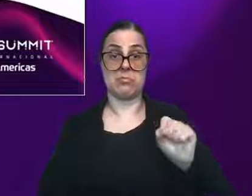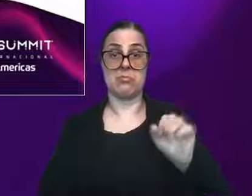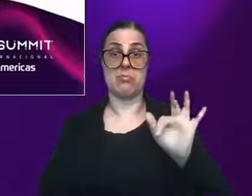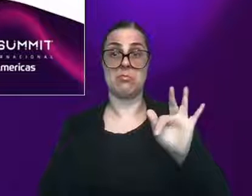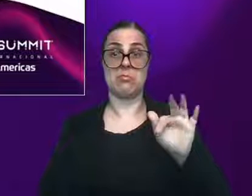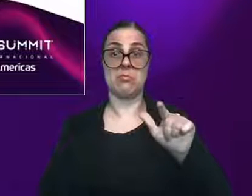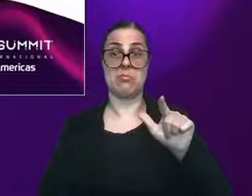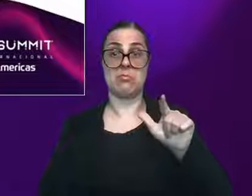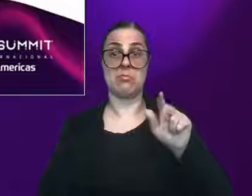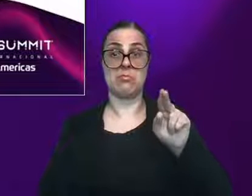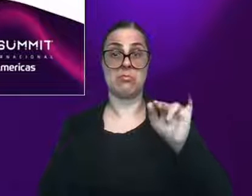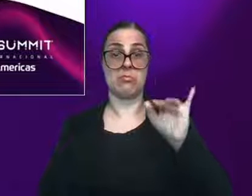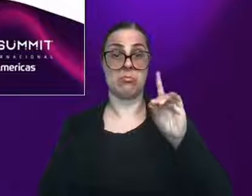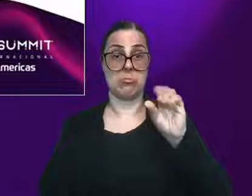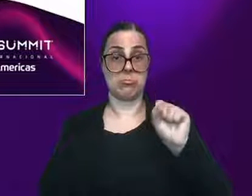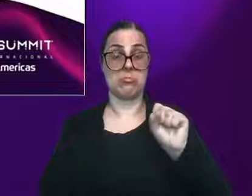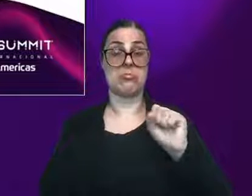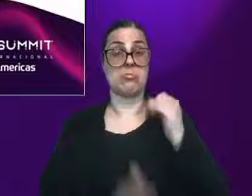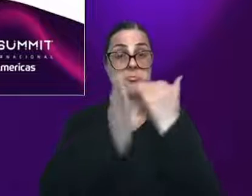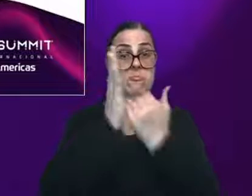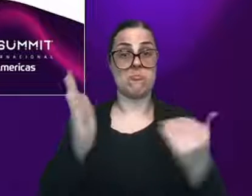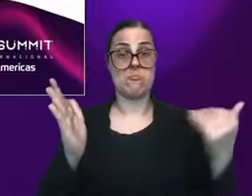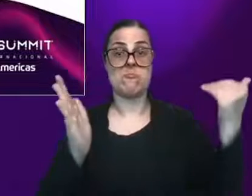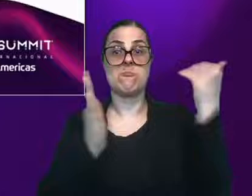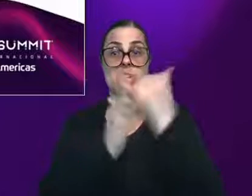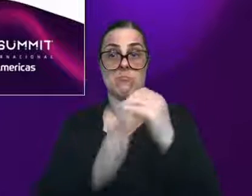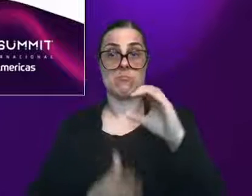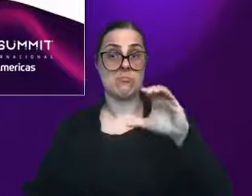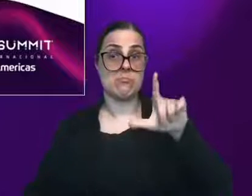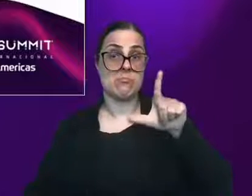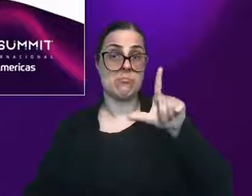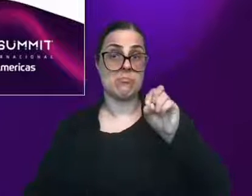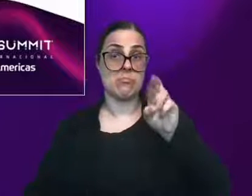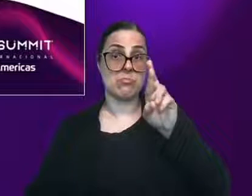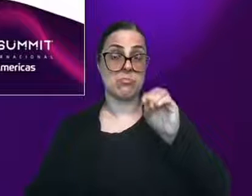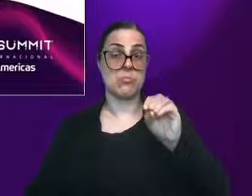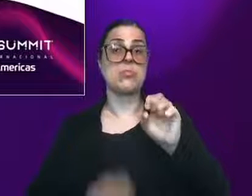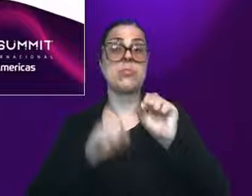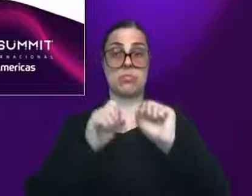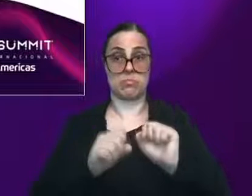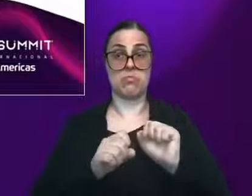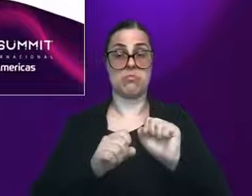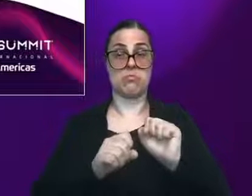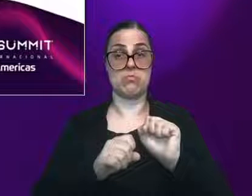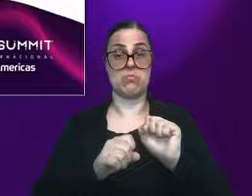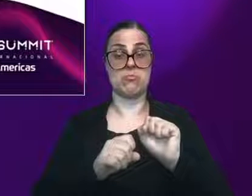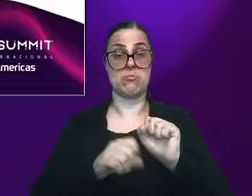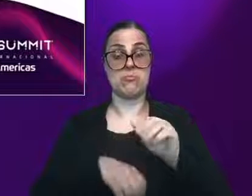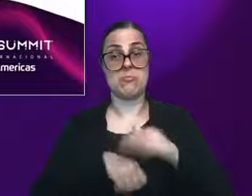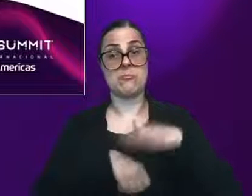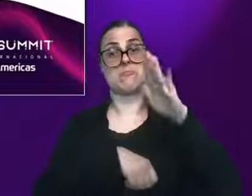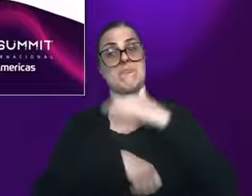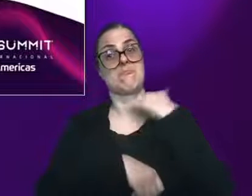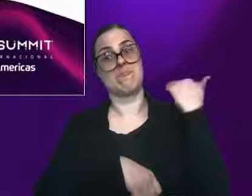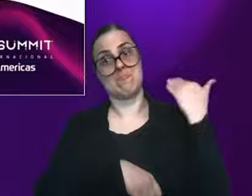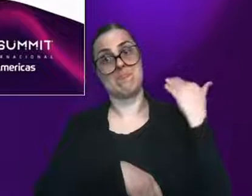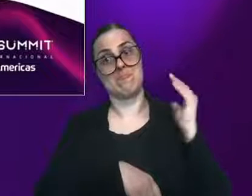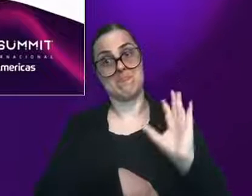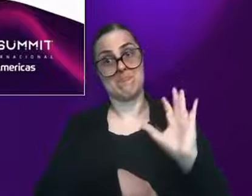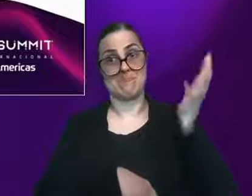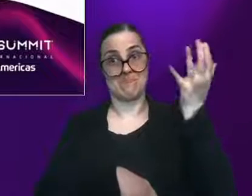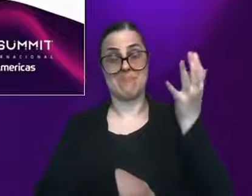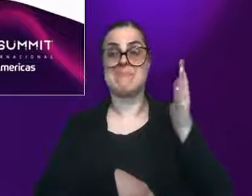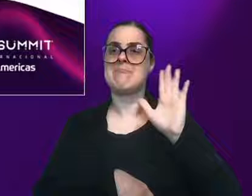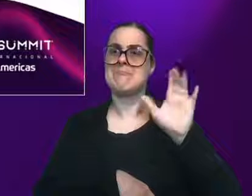cloro, hipercloremia e aumento da mortalidade. Porém, existem outros dois mecanismos no paciente criticamente